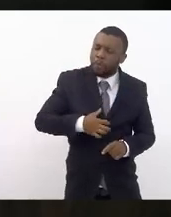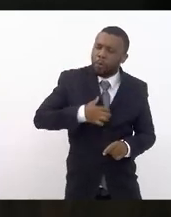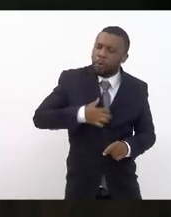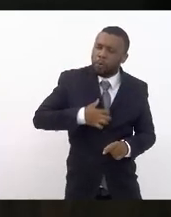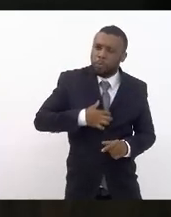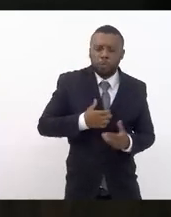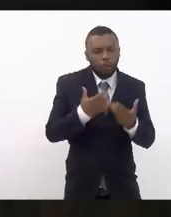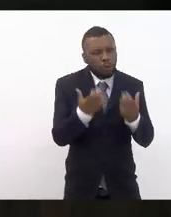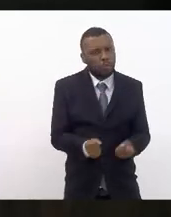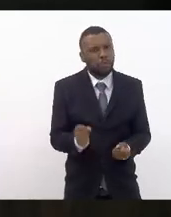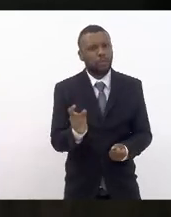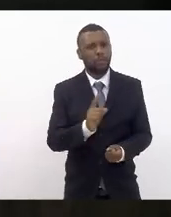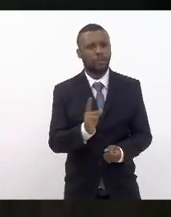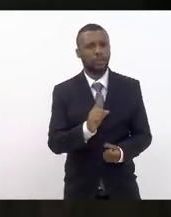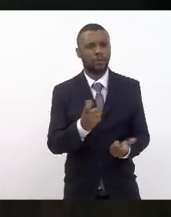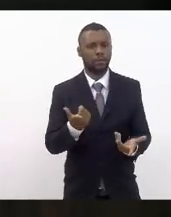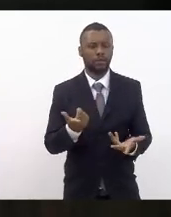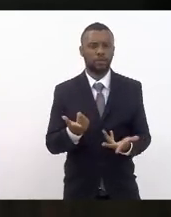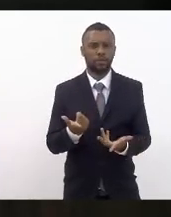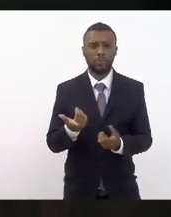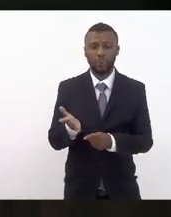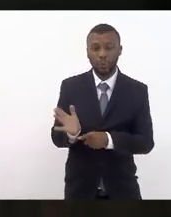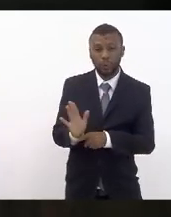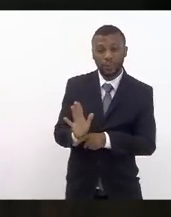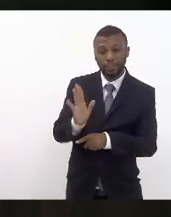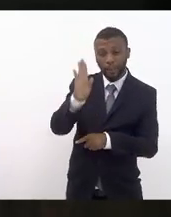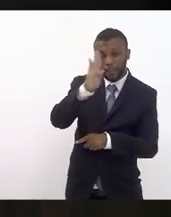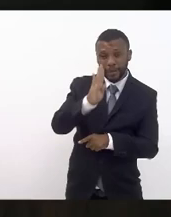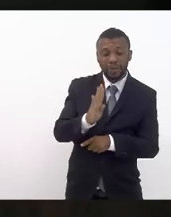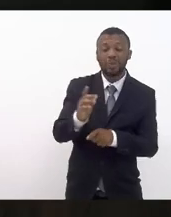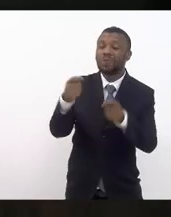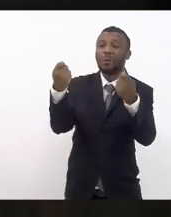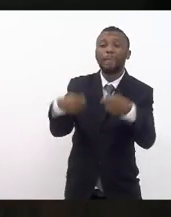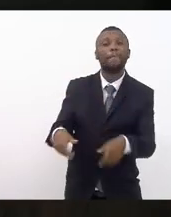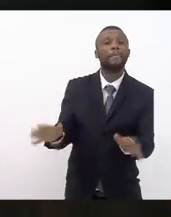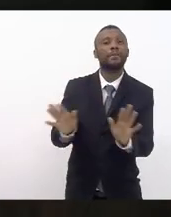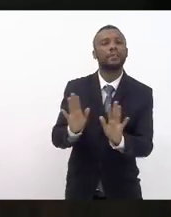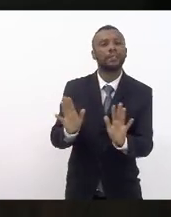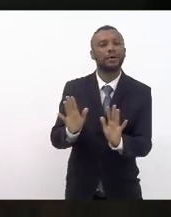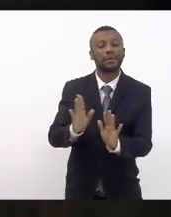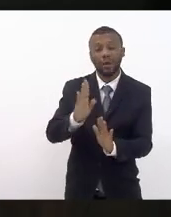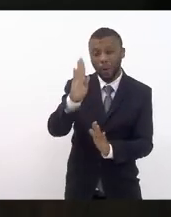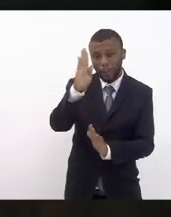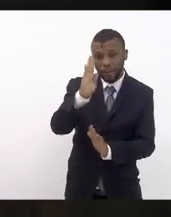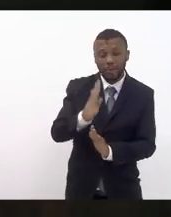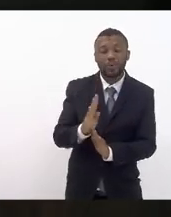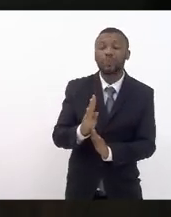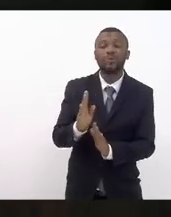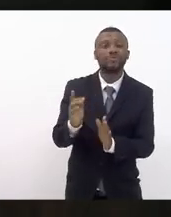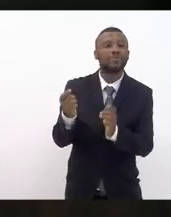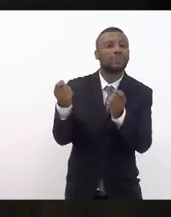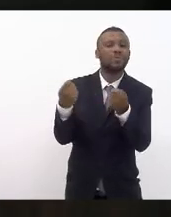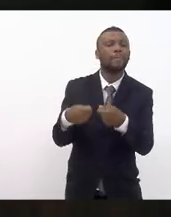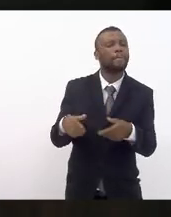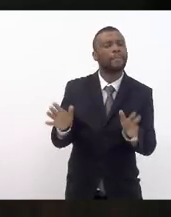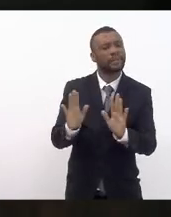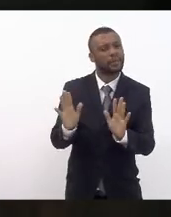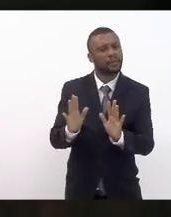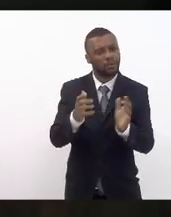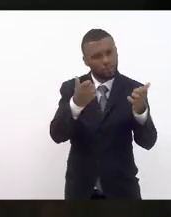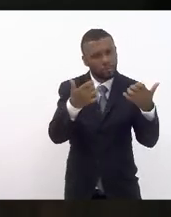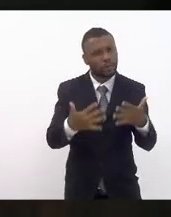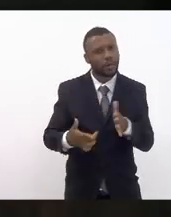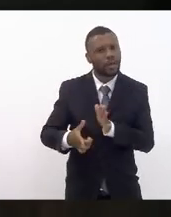inadmissível. Nosso cinema brasileiro não precisa disso. O Brasil não necessita disso, como eu bem disse. Não